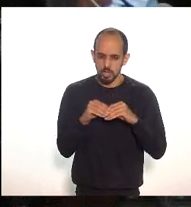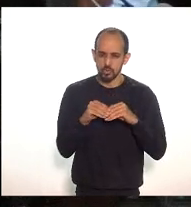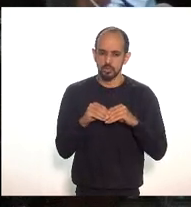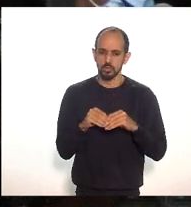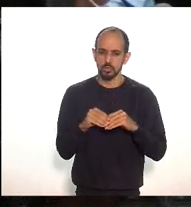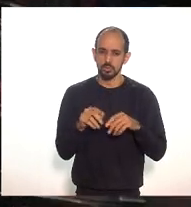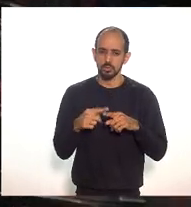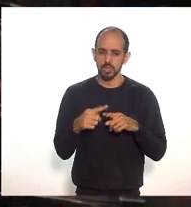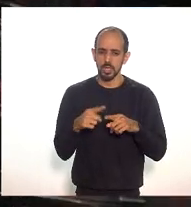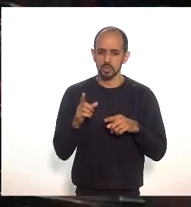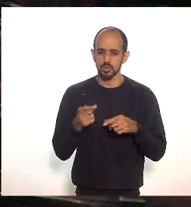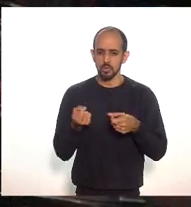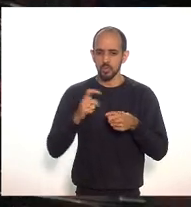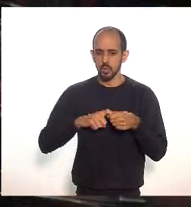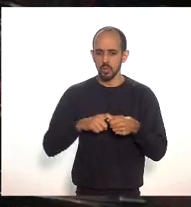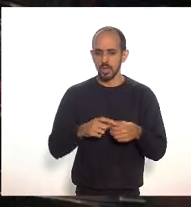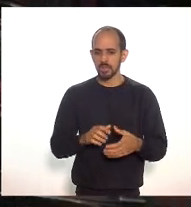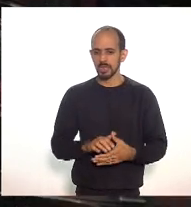online